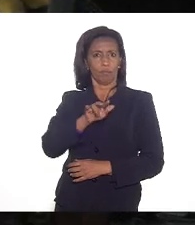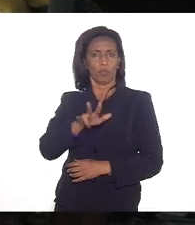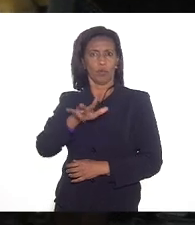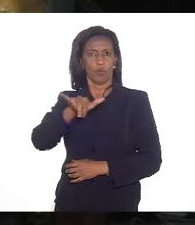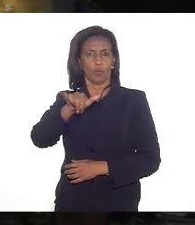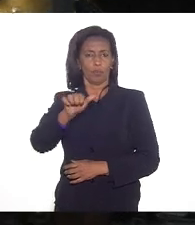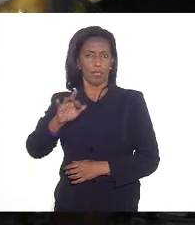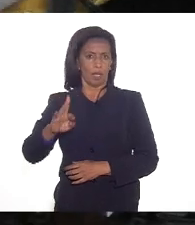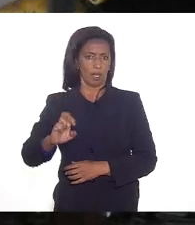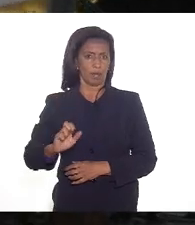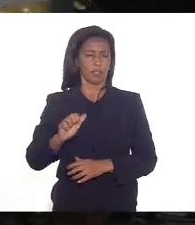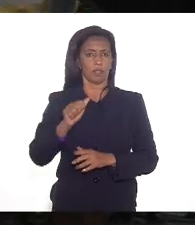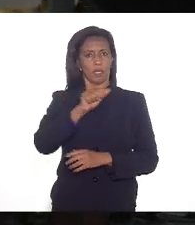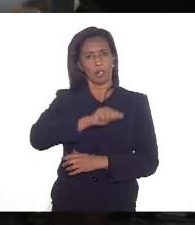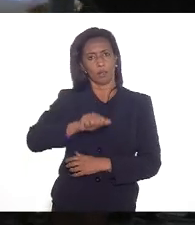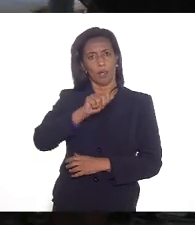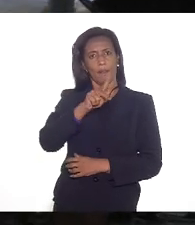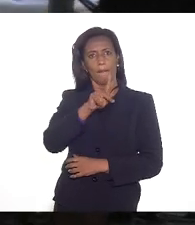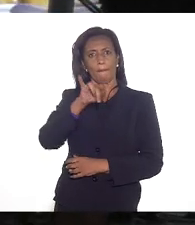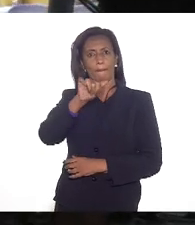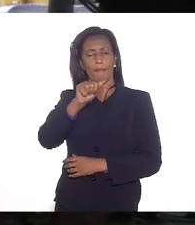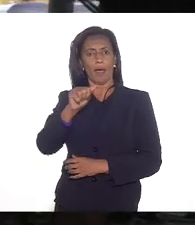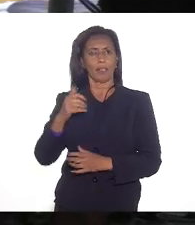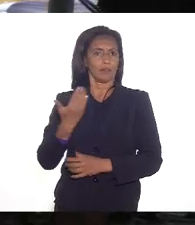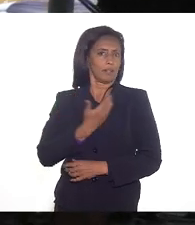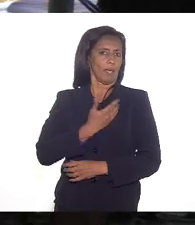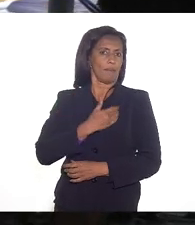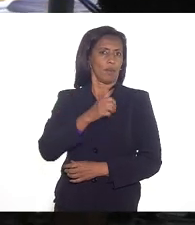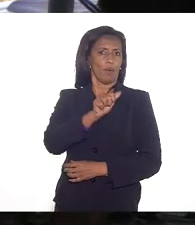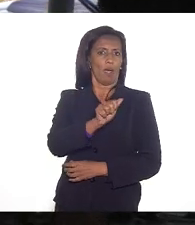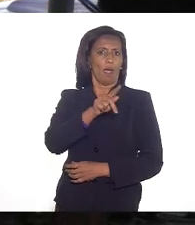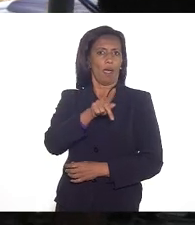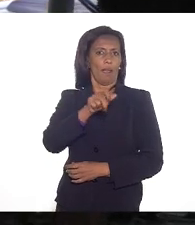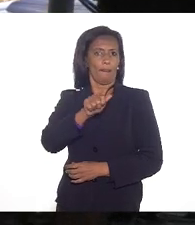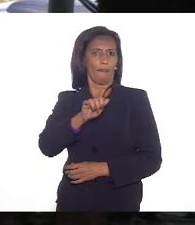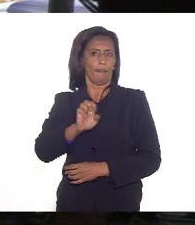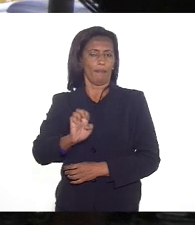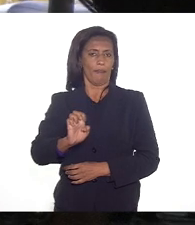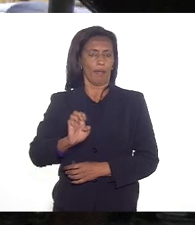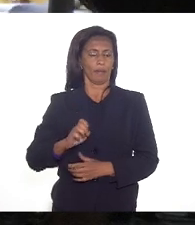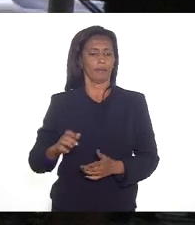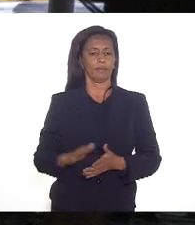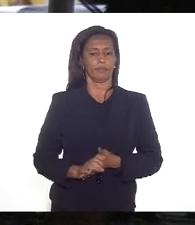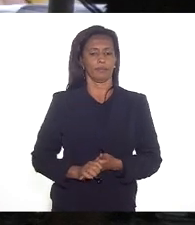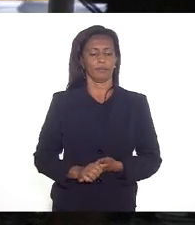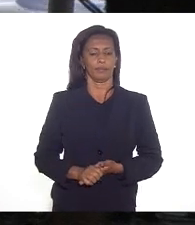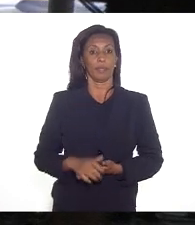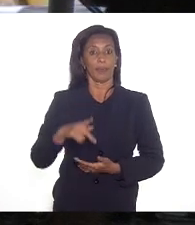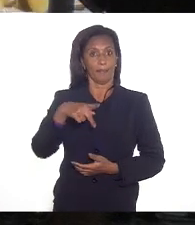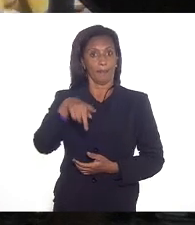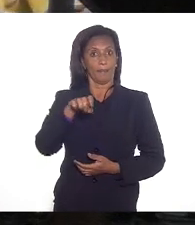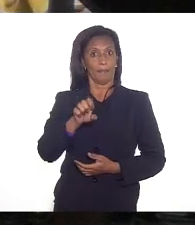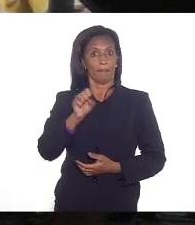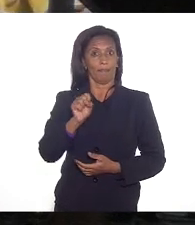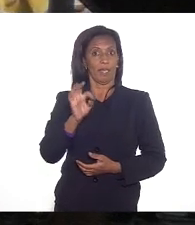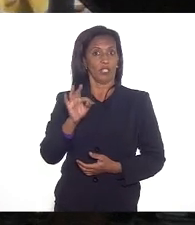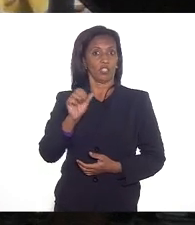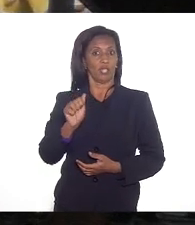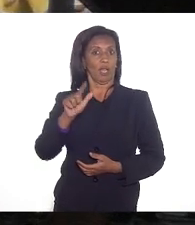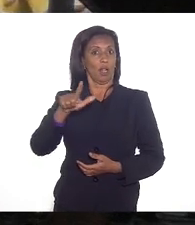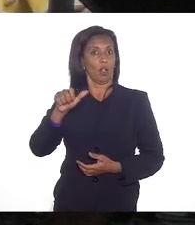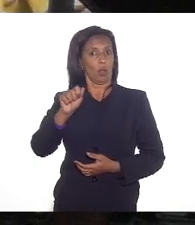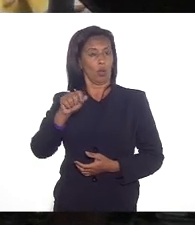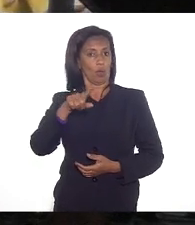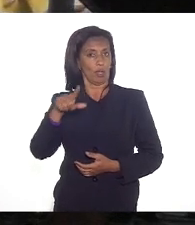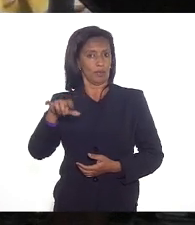a reabilitação EA Associação de Pais e amigos dos excepcionais APAE e associações Pestalozzi pareceres da comissão de